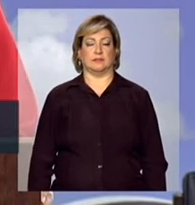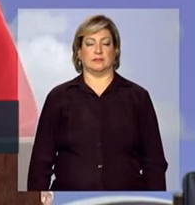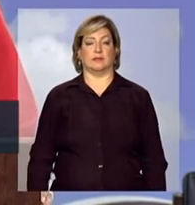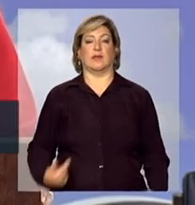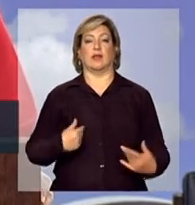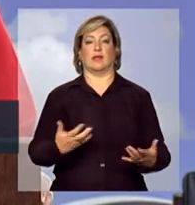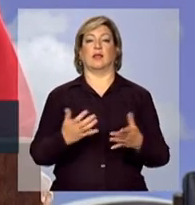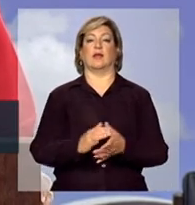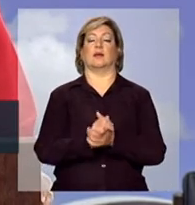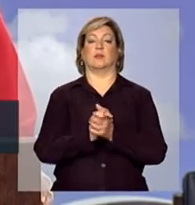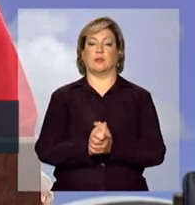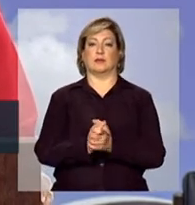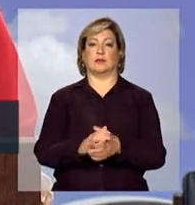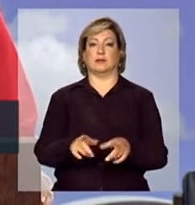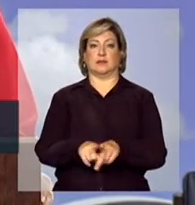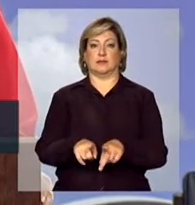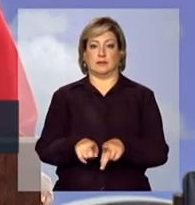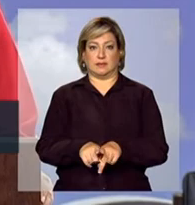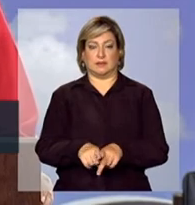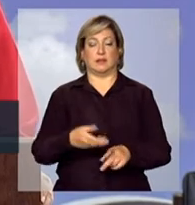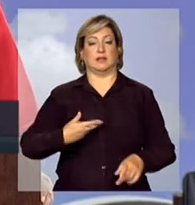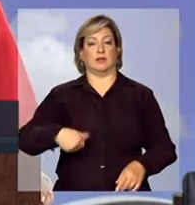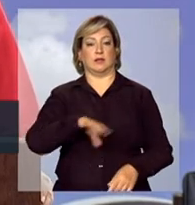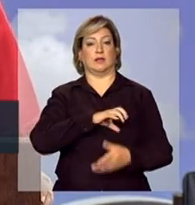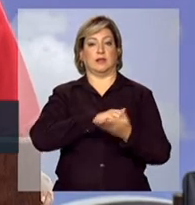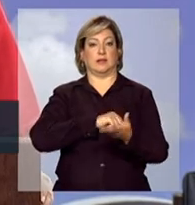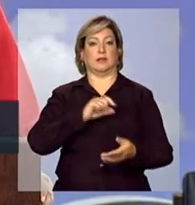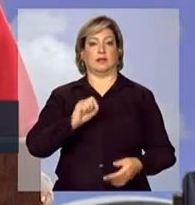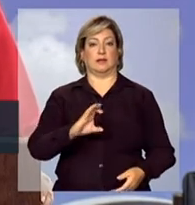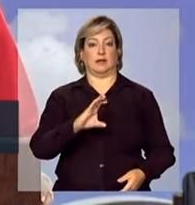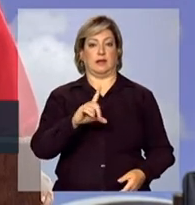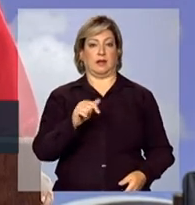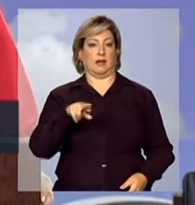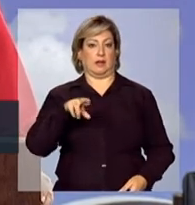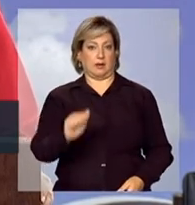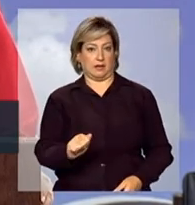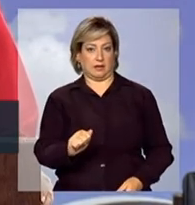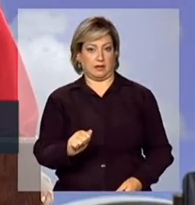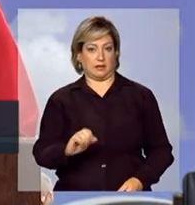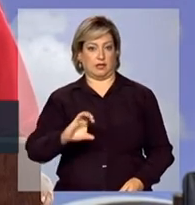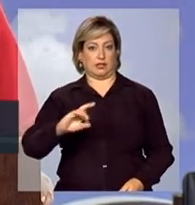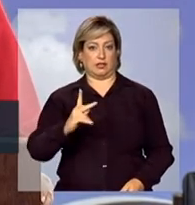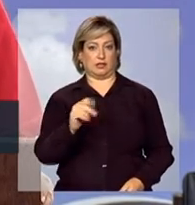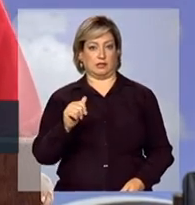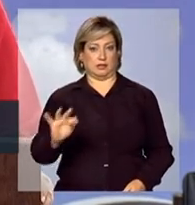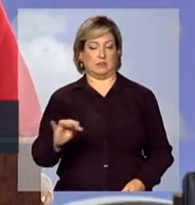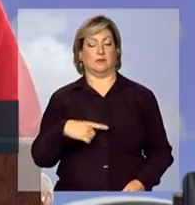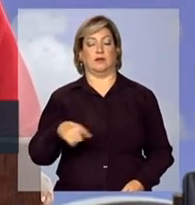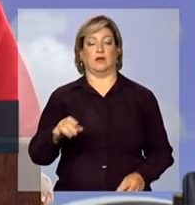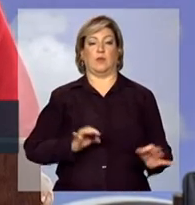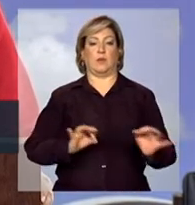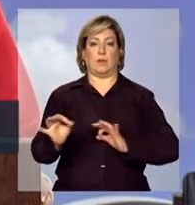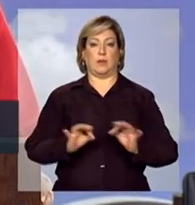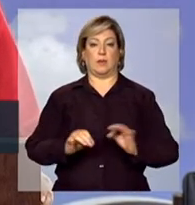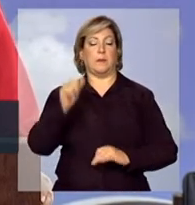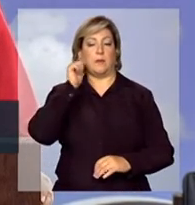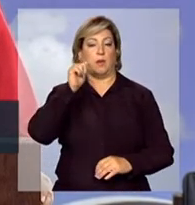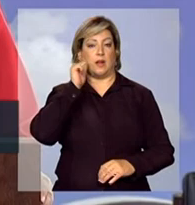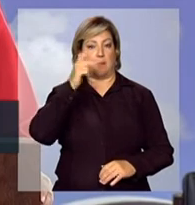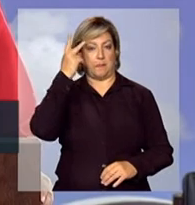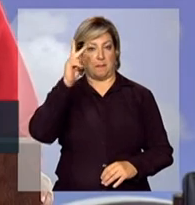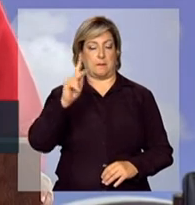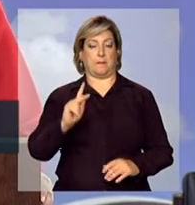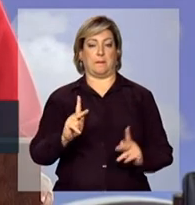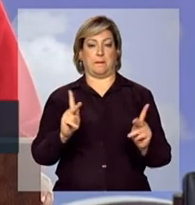queria cumprimentar a nossa querida Clara chave coordenadora do movimento mulheres que ela faz